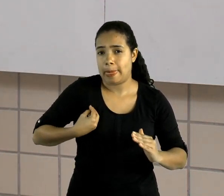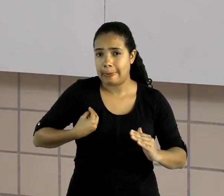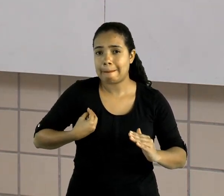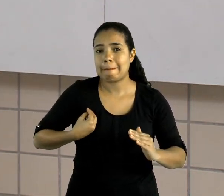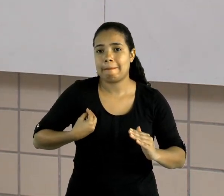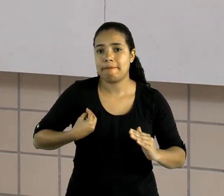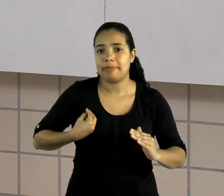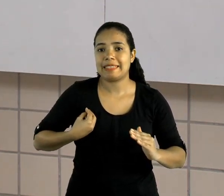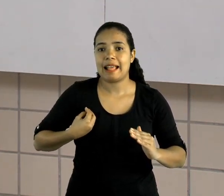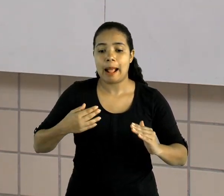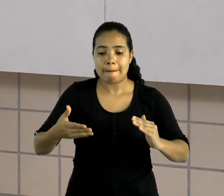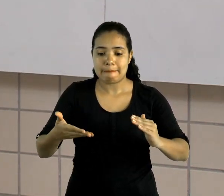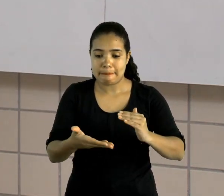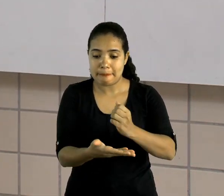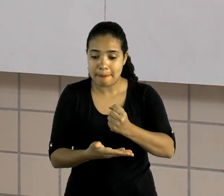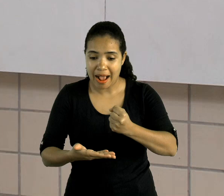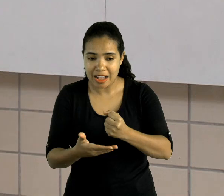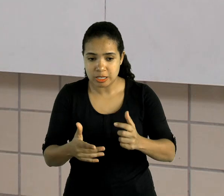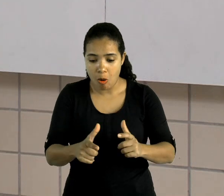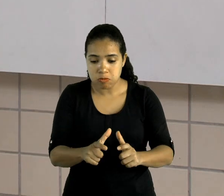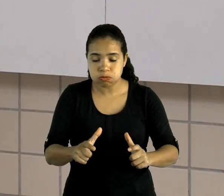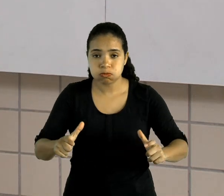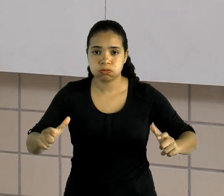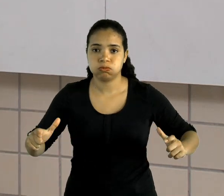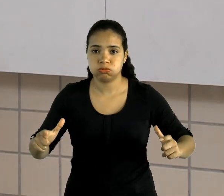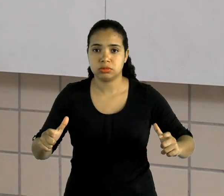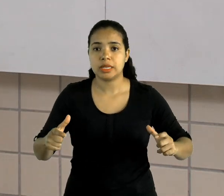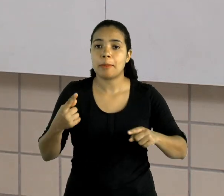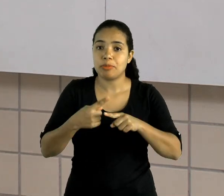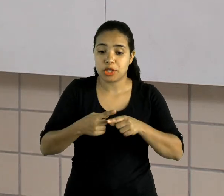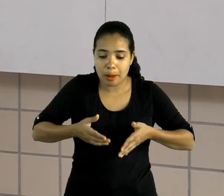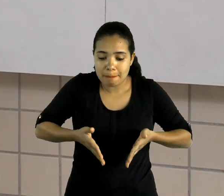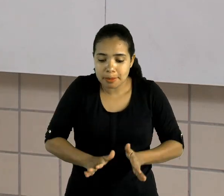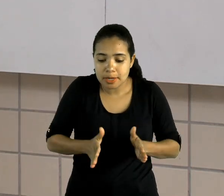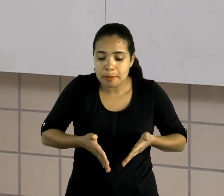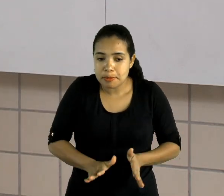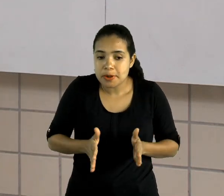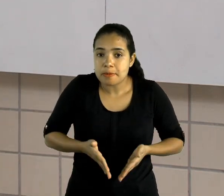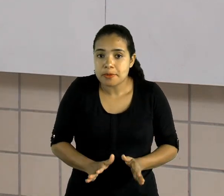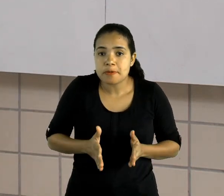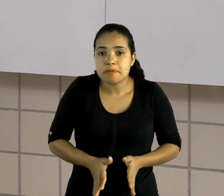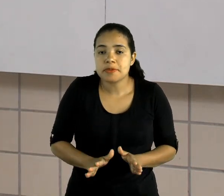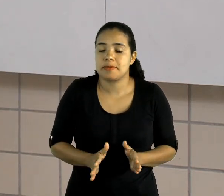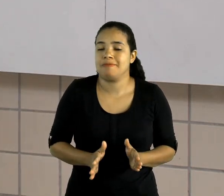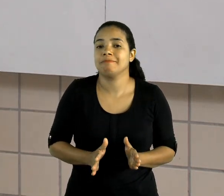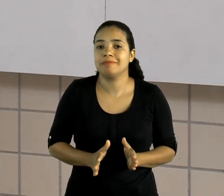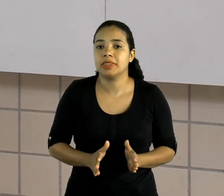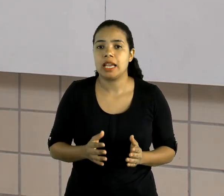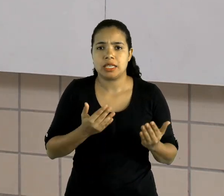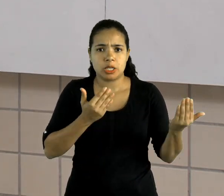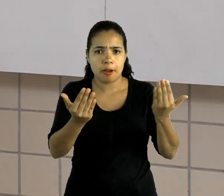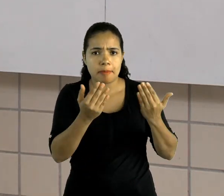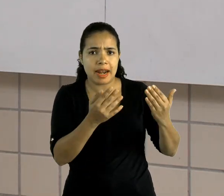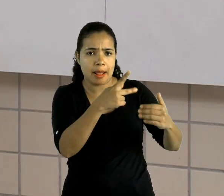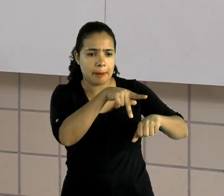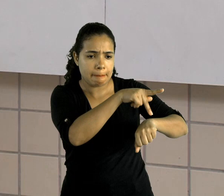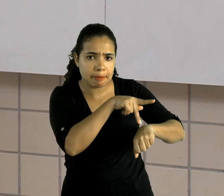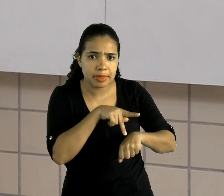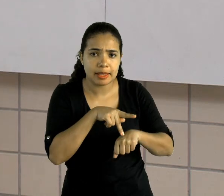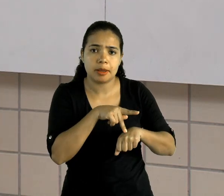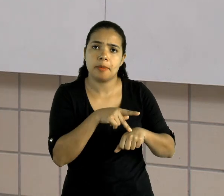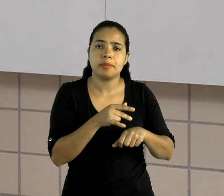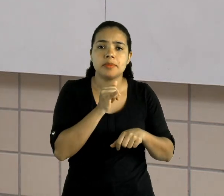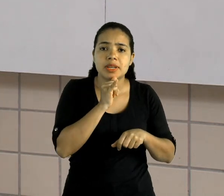base? Exatamente um maior índice de nascimentos. Ou seja, se nós compararmos com outros países, como por exemplo com